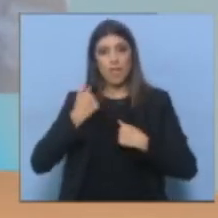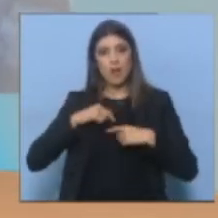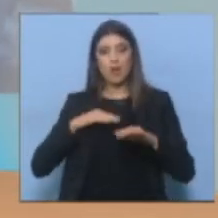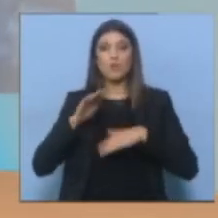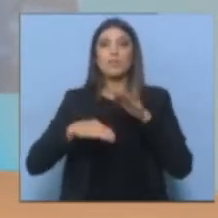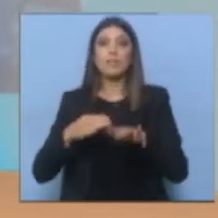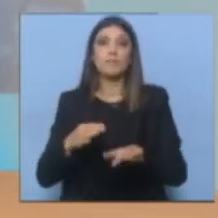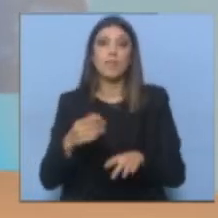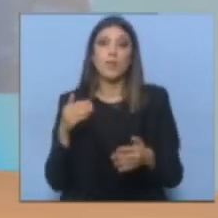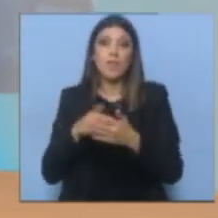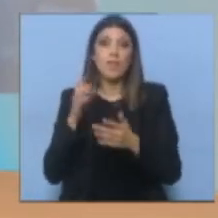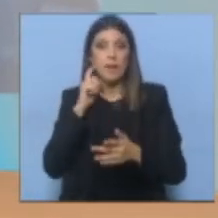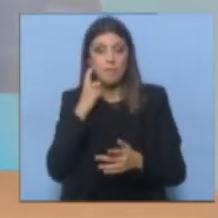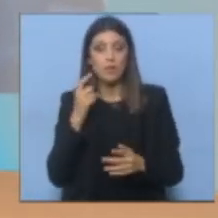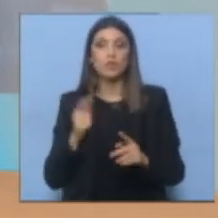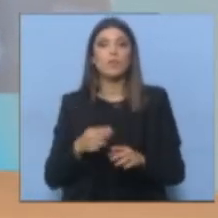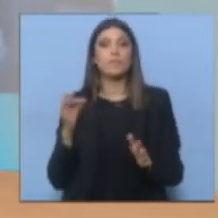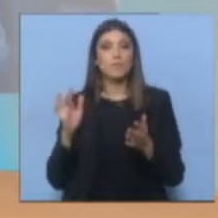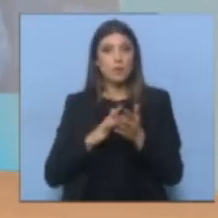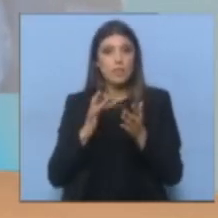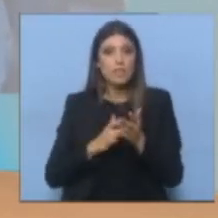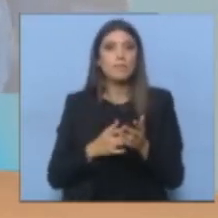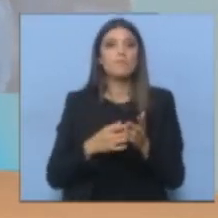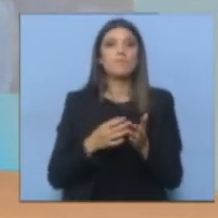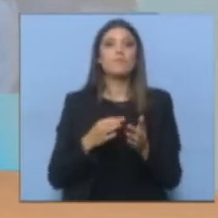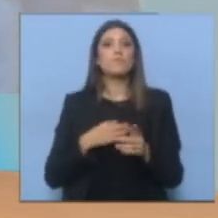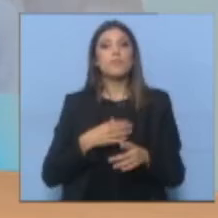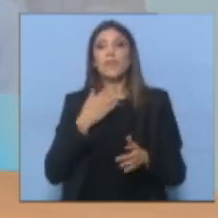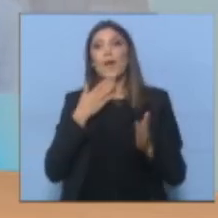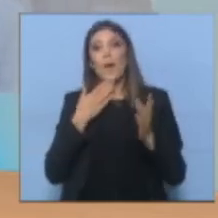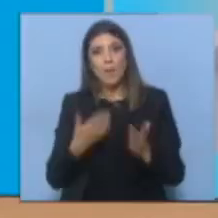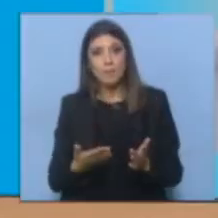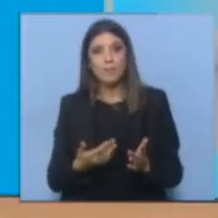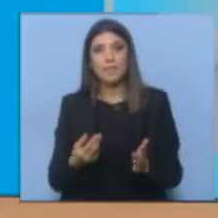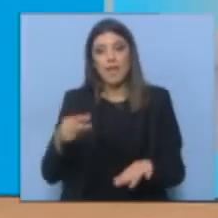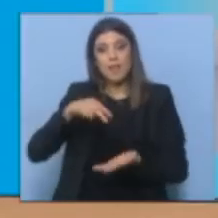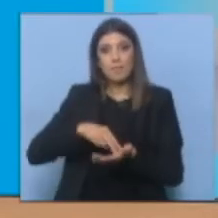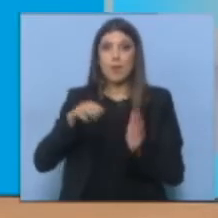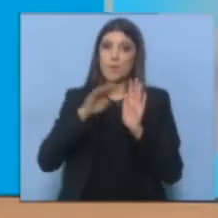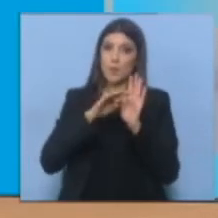por Amor, é esta sugestão que fica então para esta Quaresma. Obrigado pela presença também. aqui hoje no nosso programa.